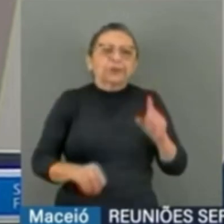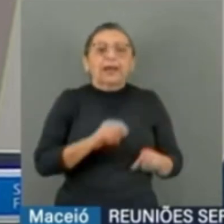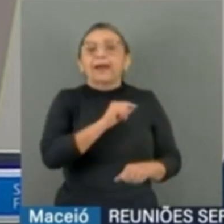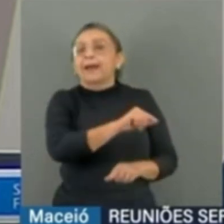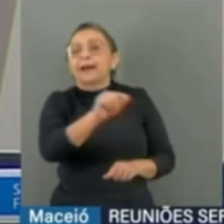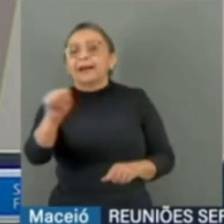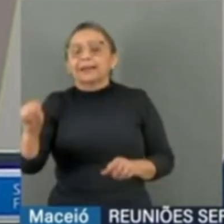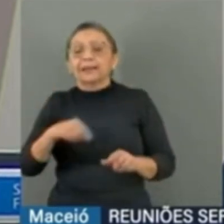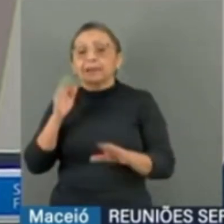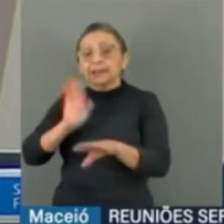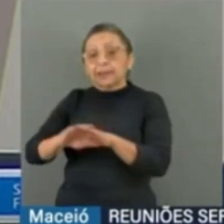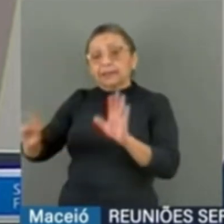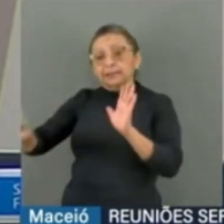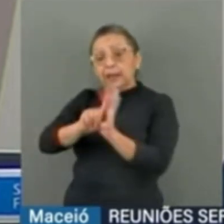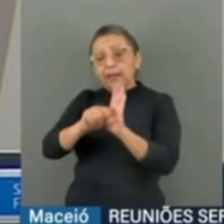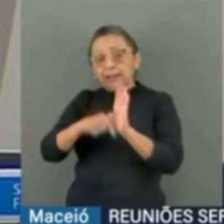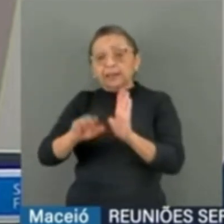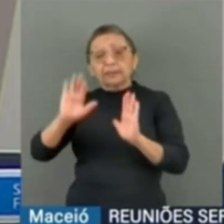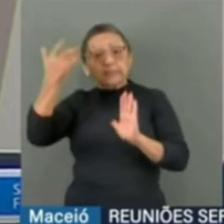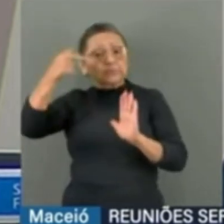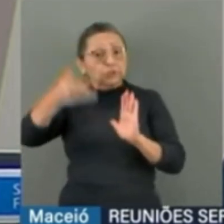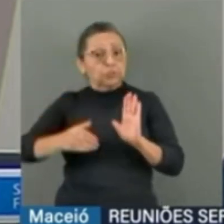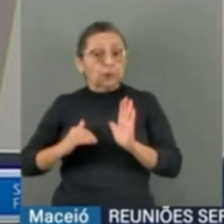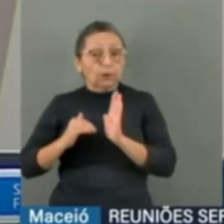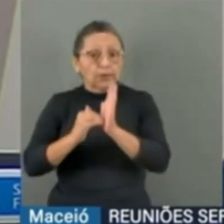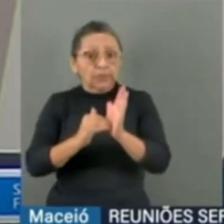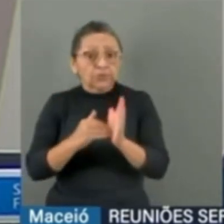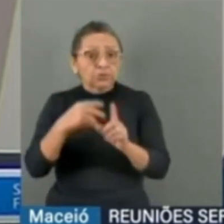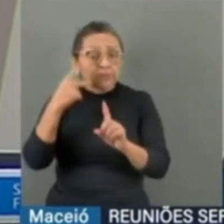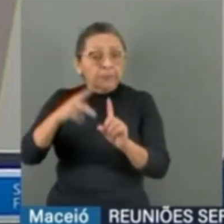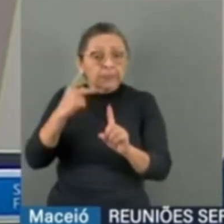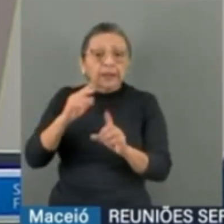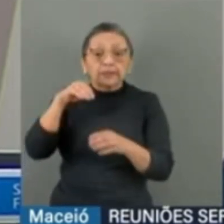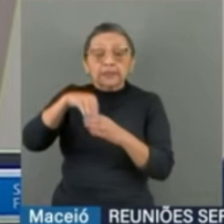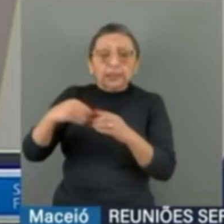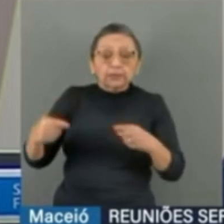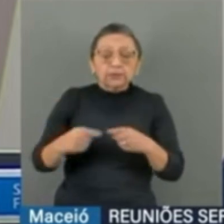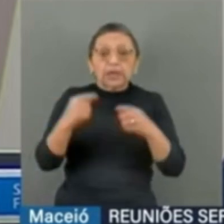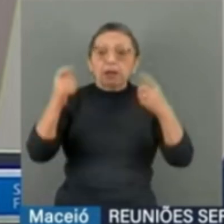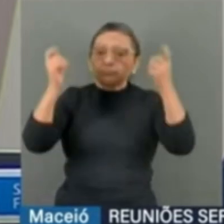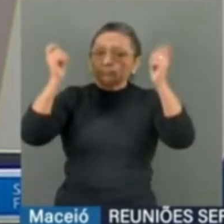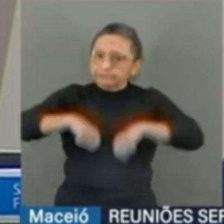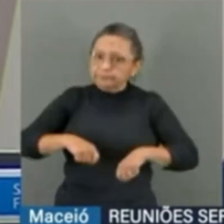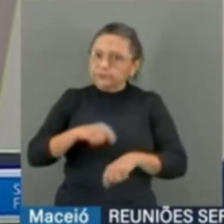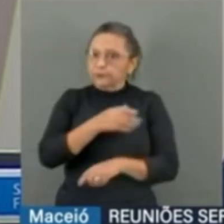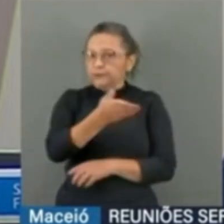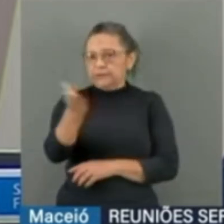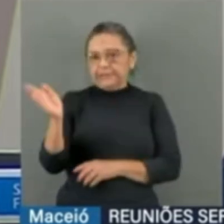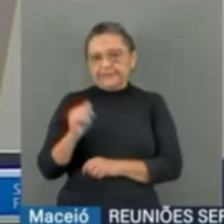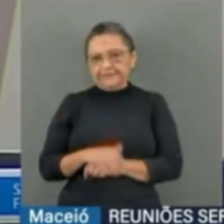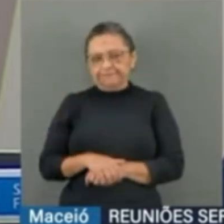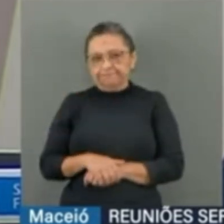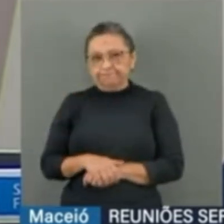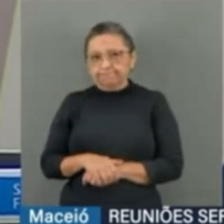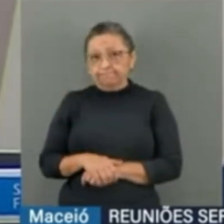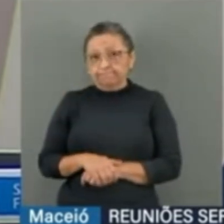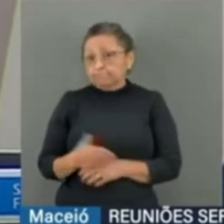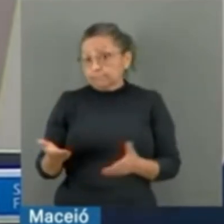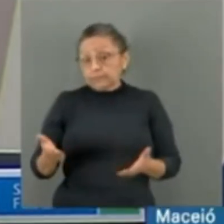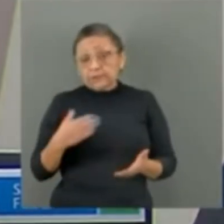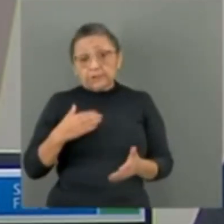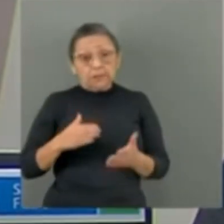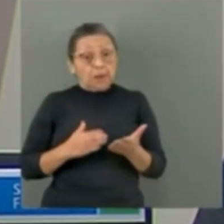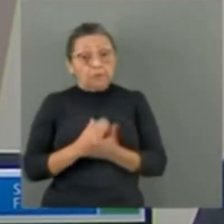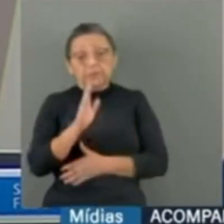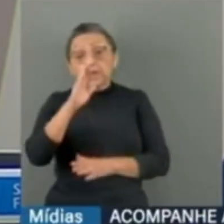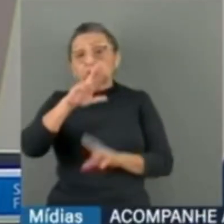que está decidido por Vossas Excelências, dentro da competência de Vossas Excelências, de dispor sobre direito de